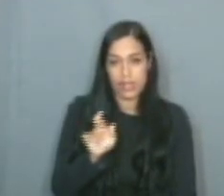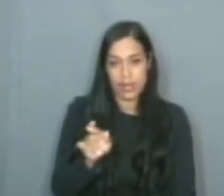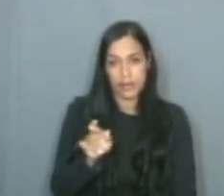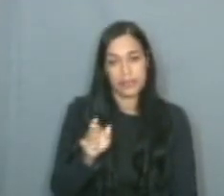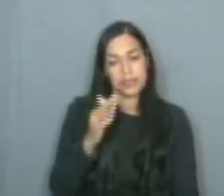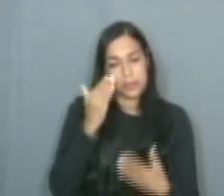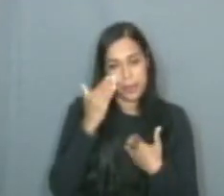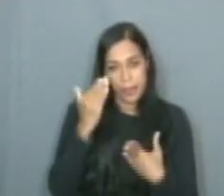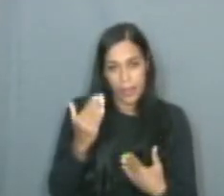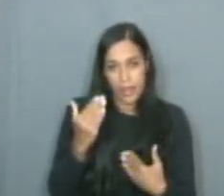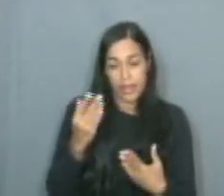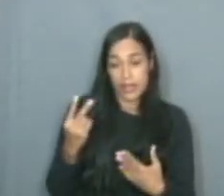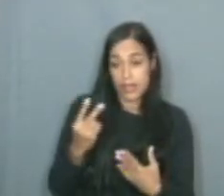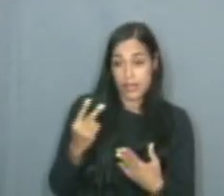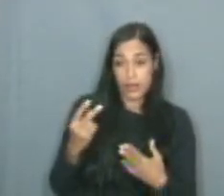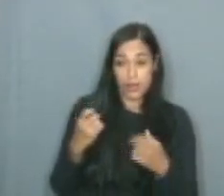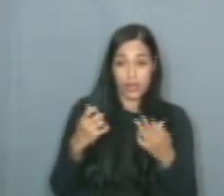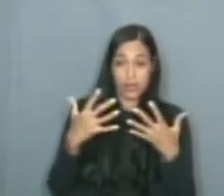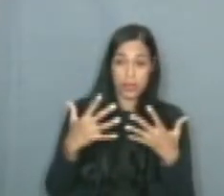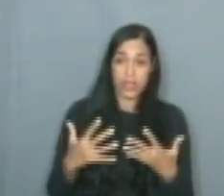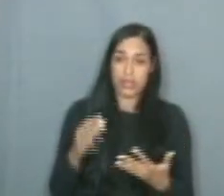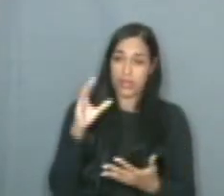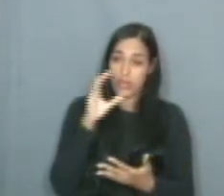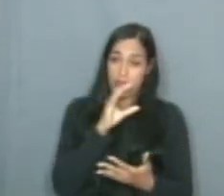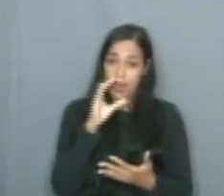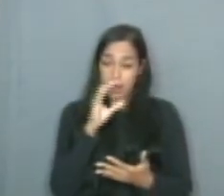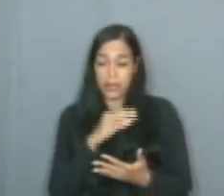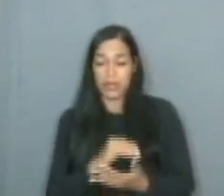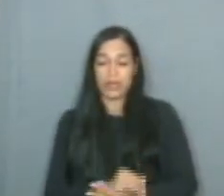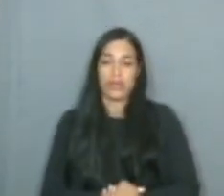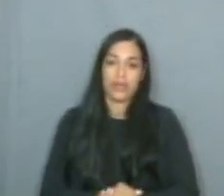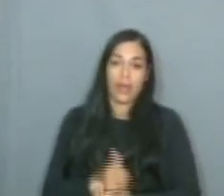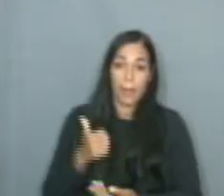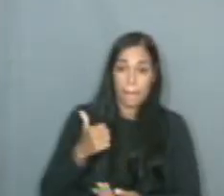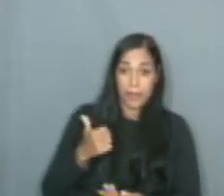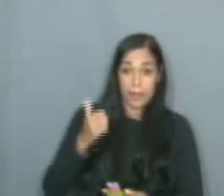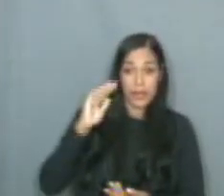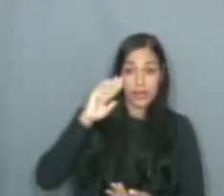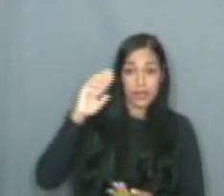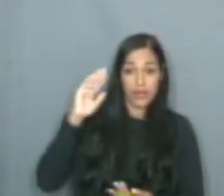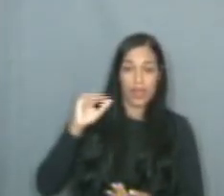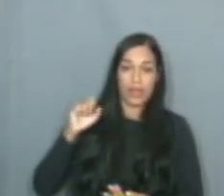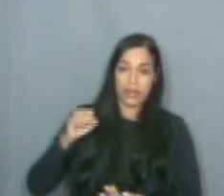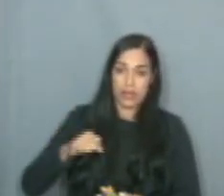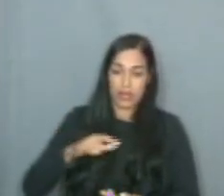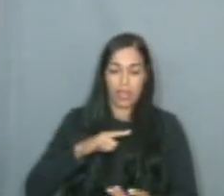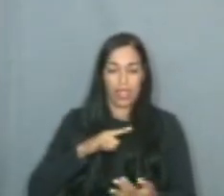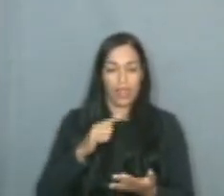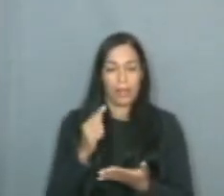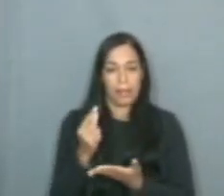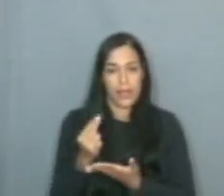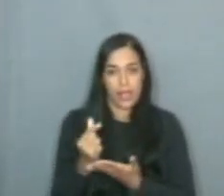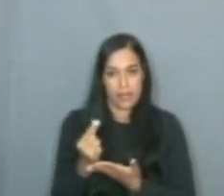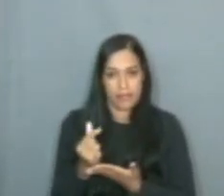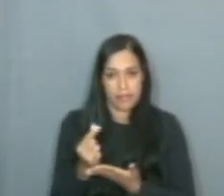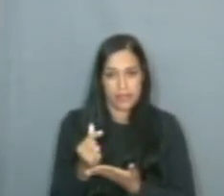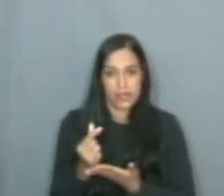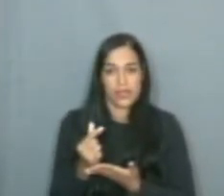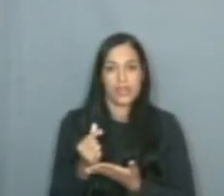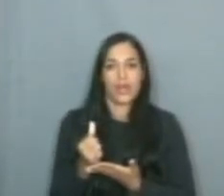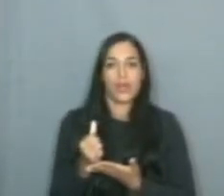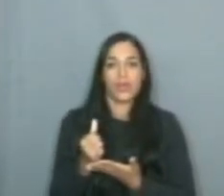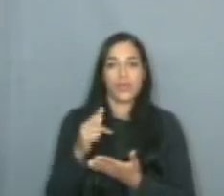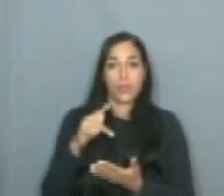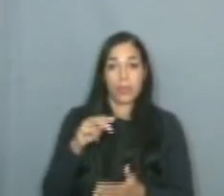dois pequenos esclarecimentos bem rápidos. Primeiro, destacar que há, sim, previsão orçamentária